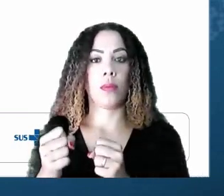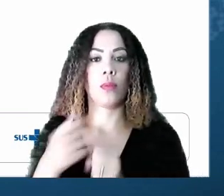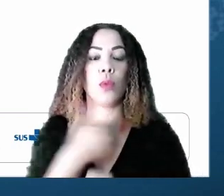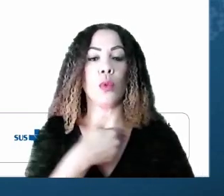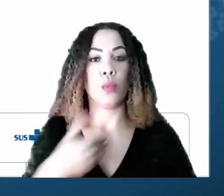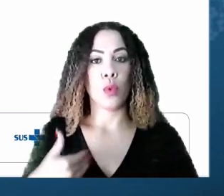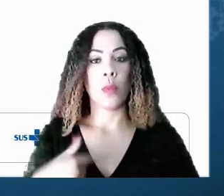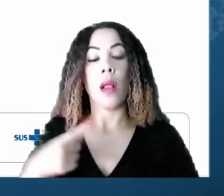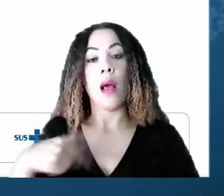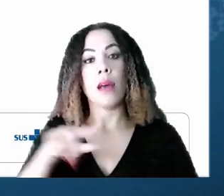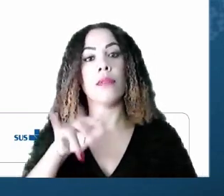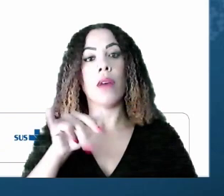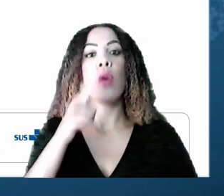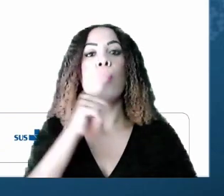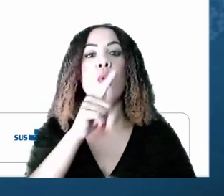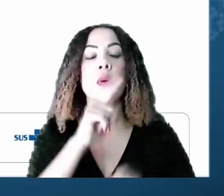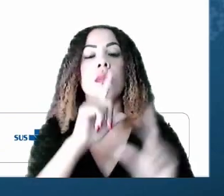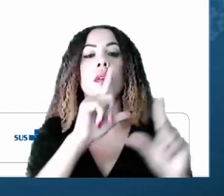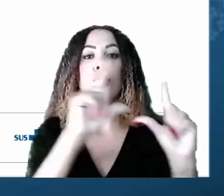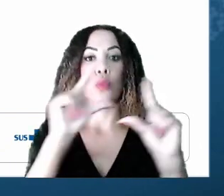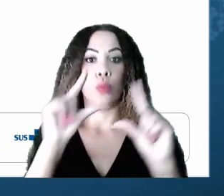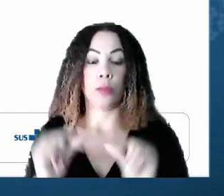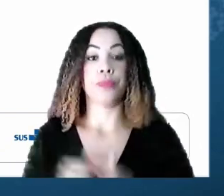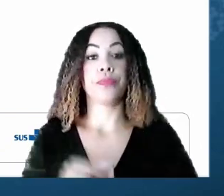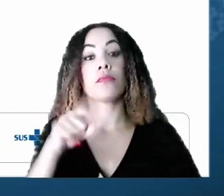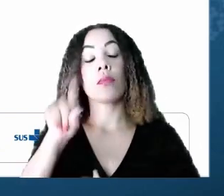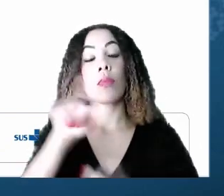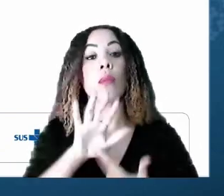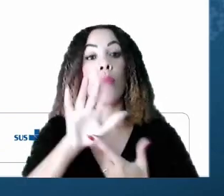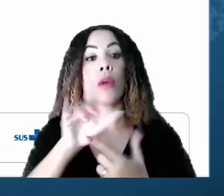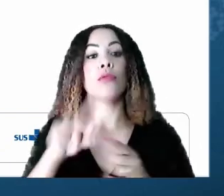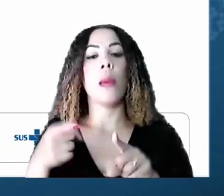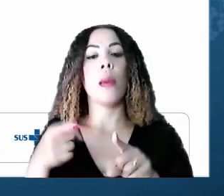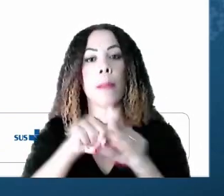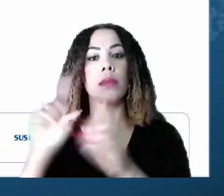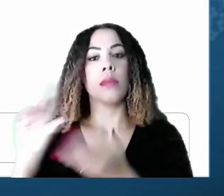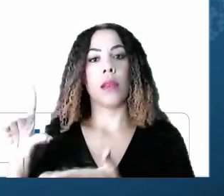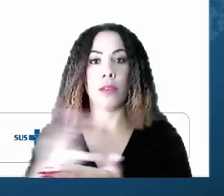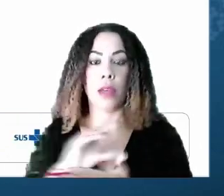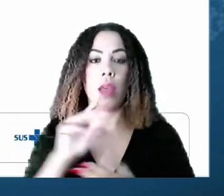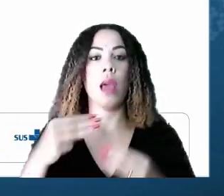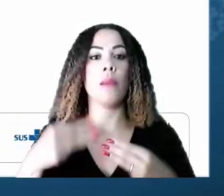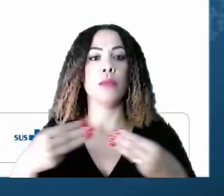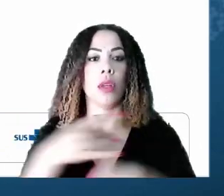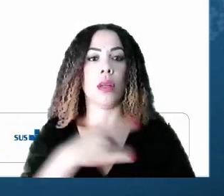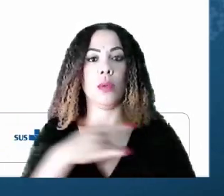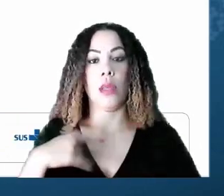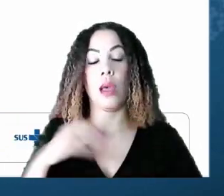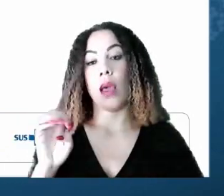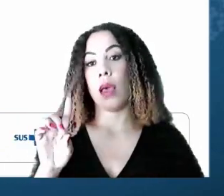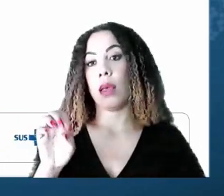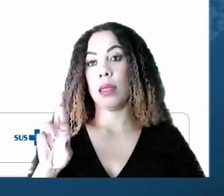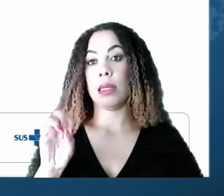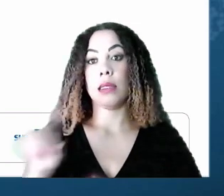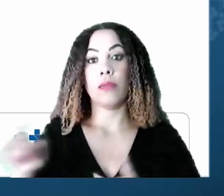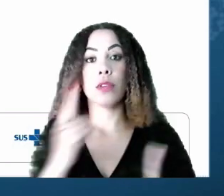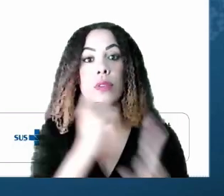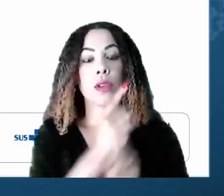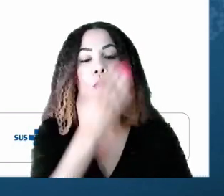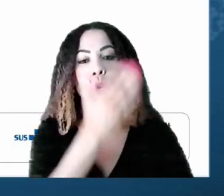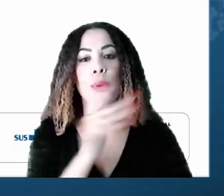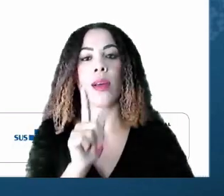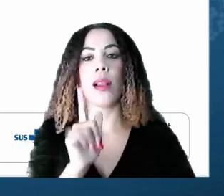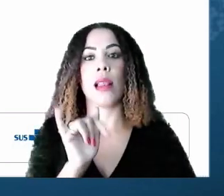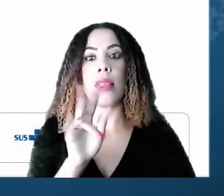vai conseguir ter uma redução. Os nossos financiadores, o Ministério da Saúde, se você encontrar lá a Lívia, a doutora